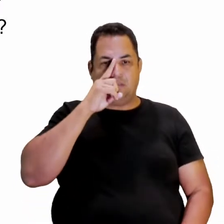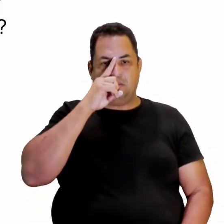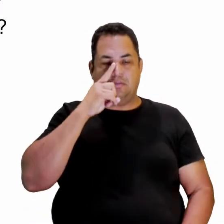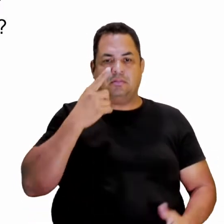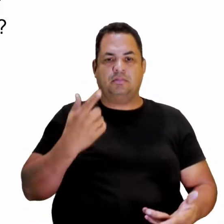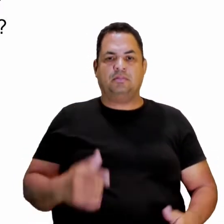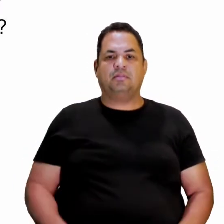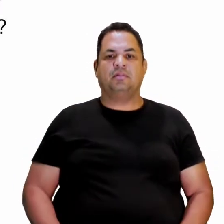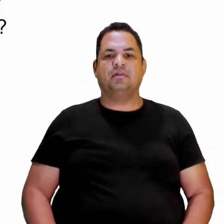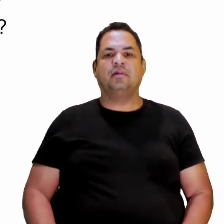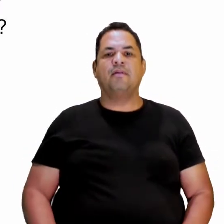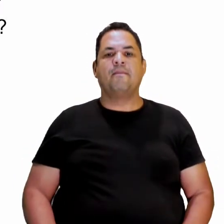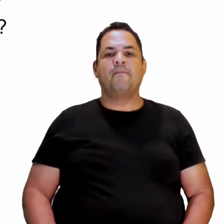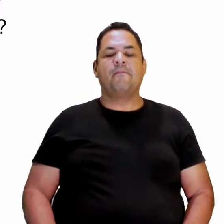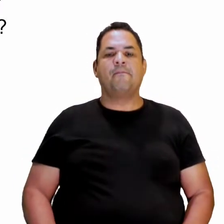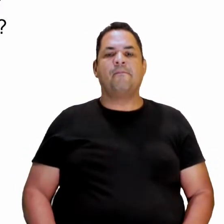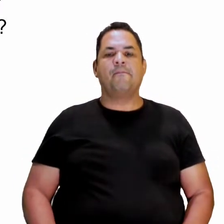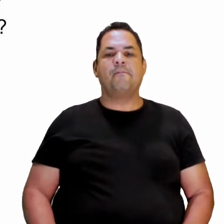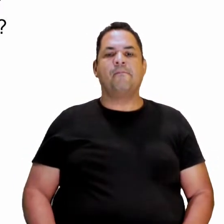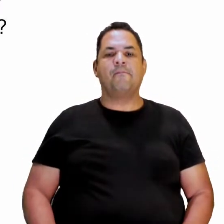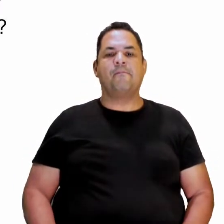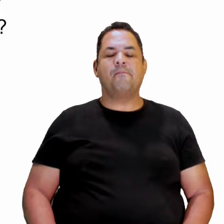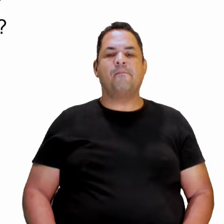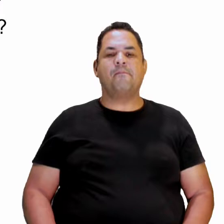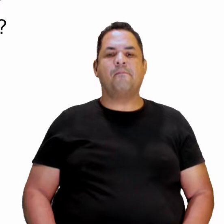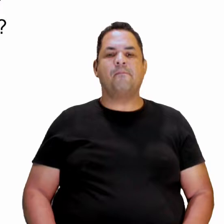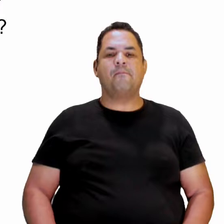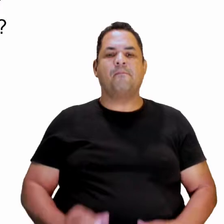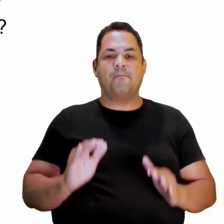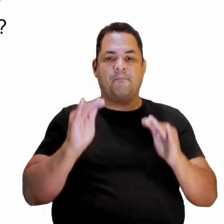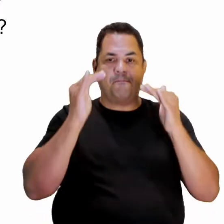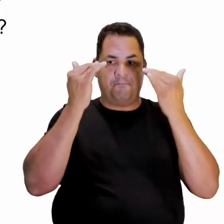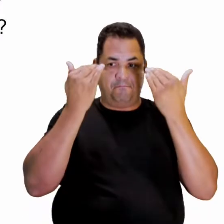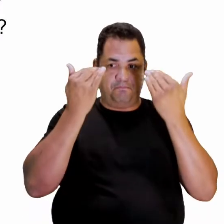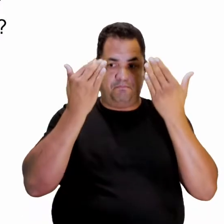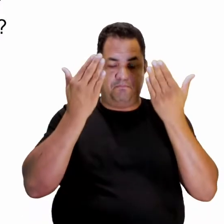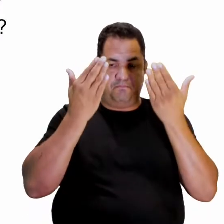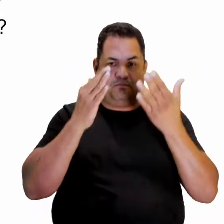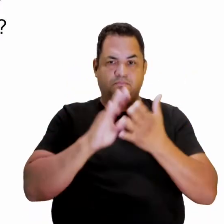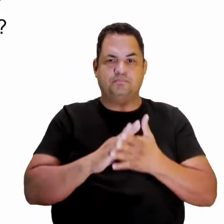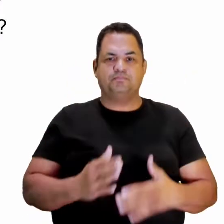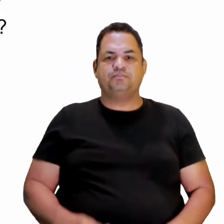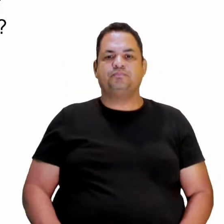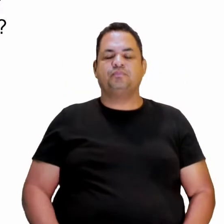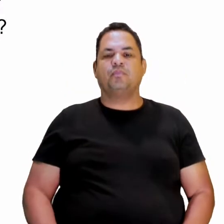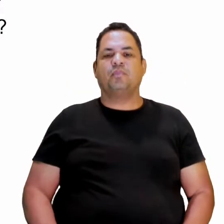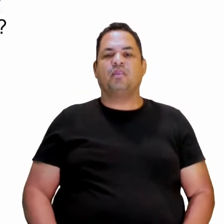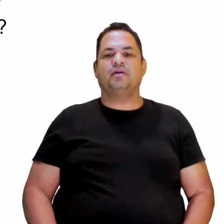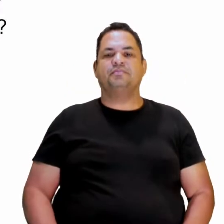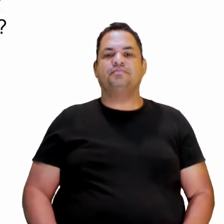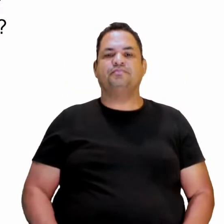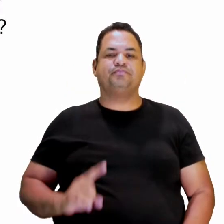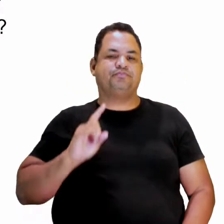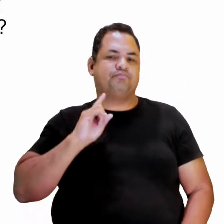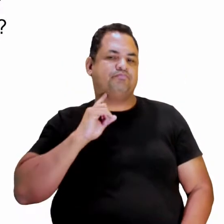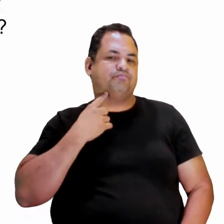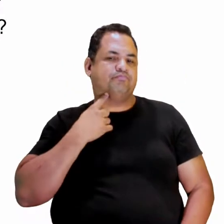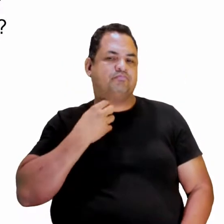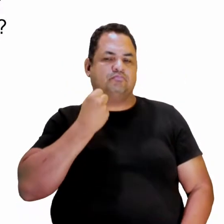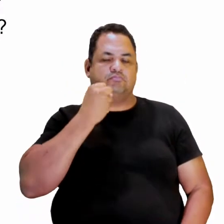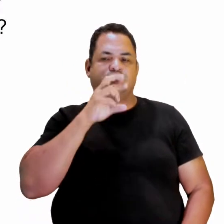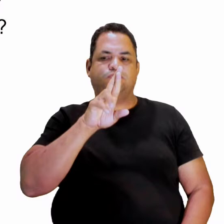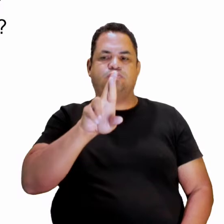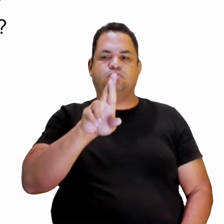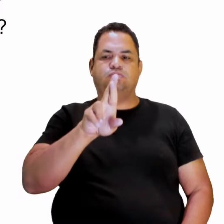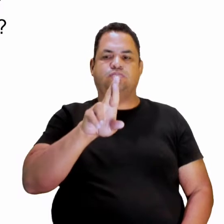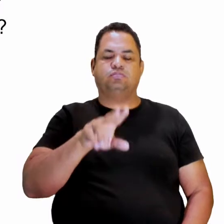By polluting the air, ou seja, presta bem atenção, pela poluição do